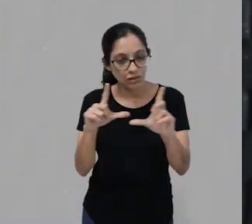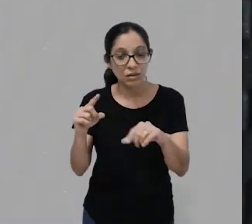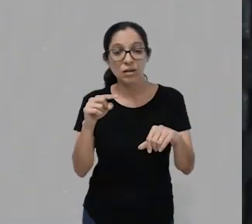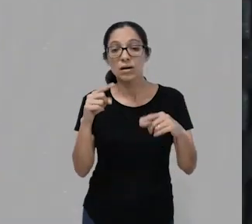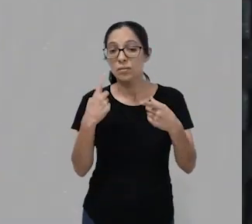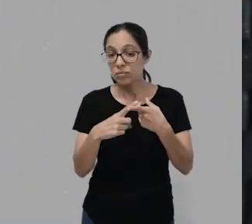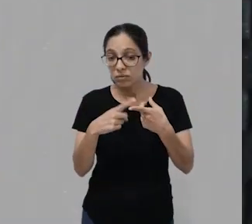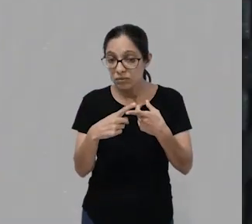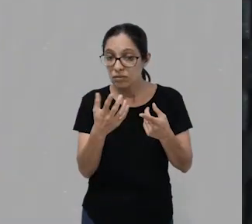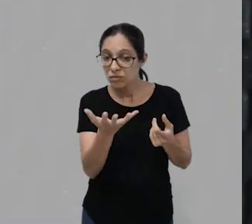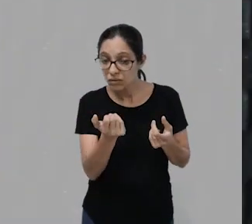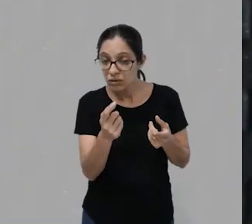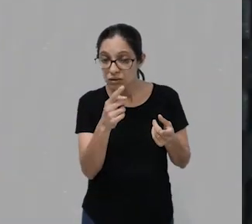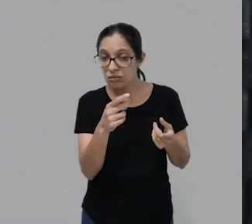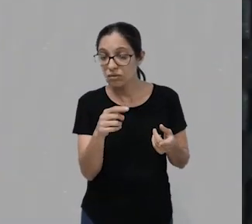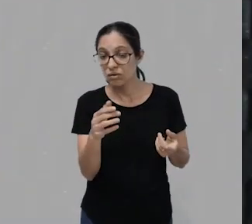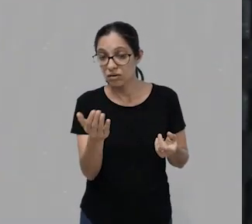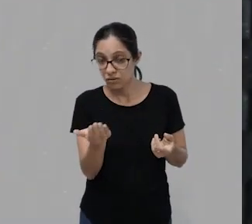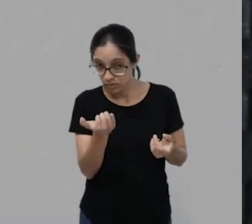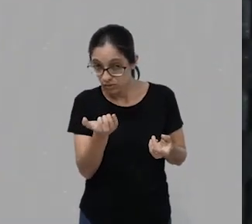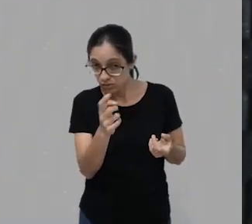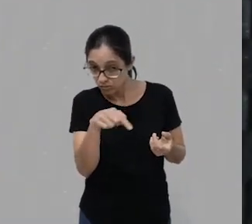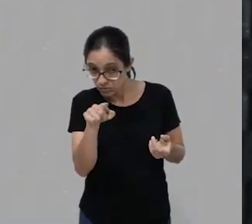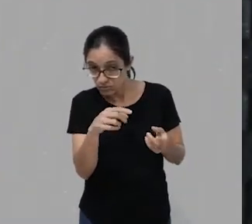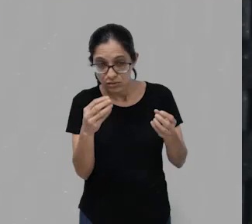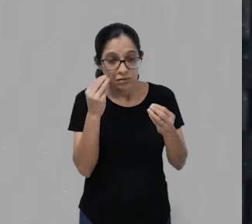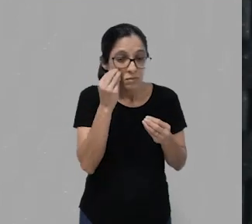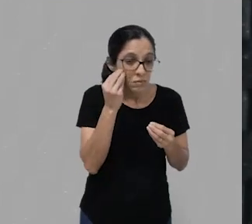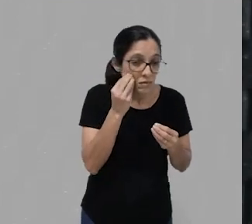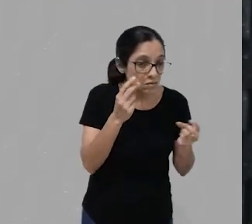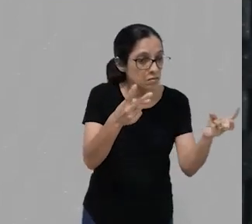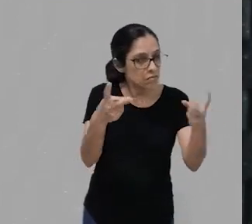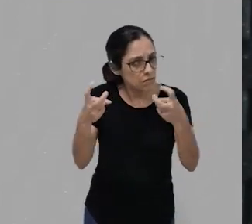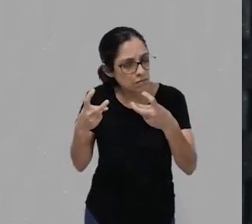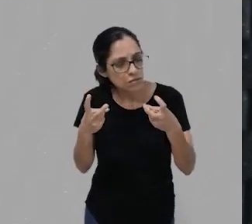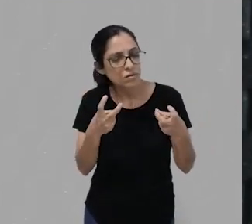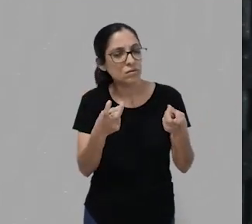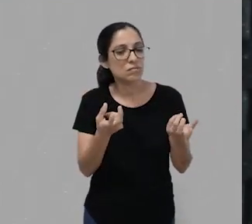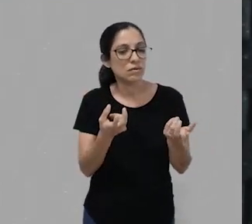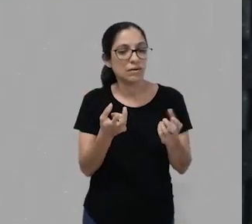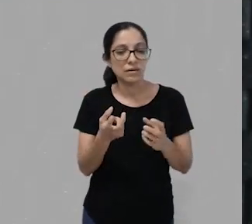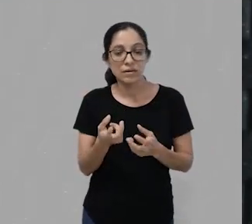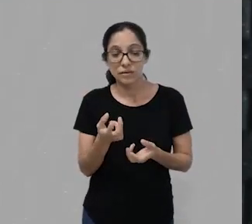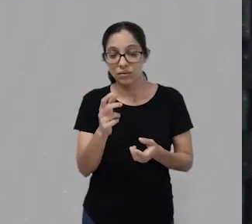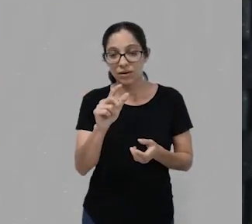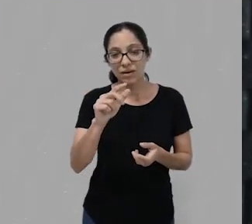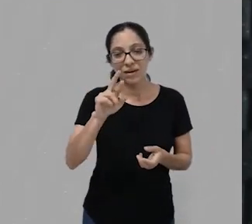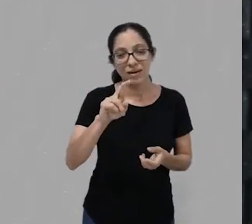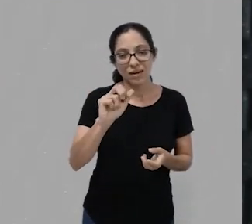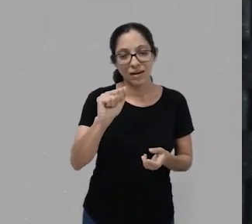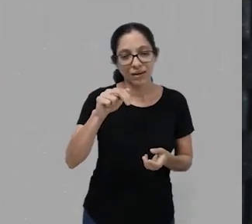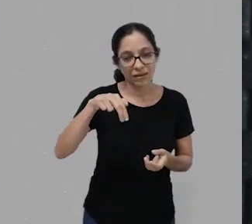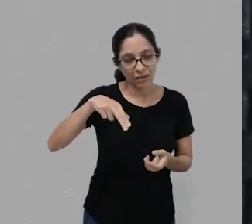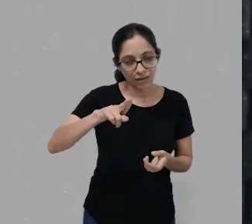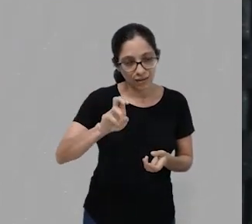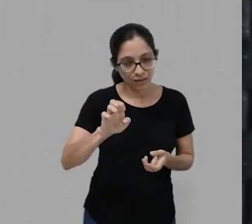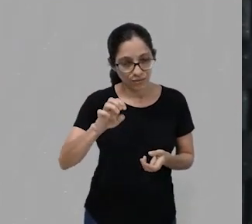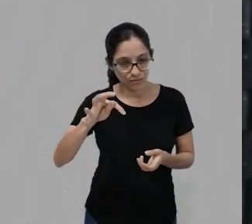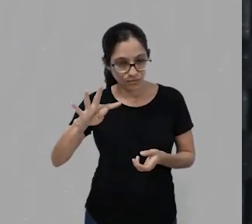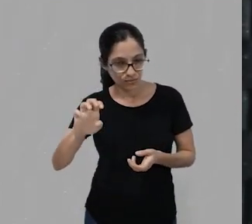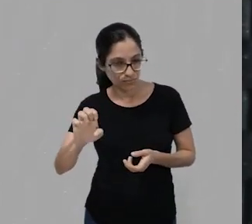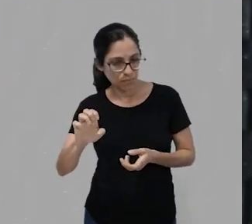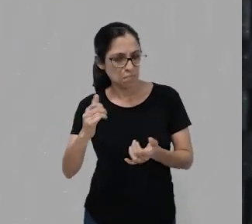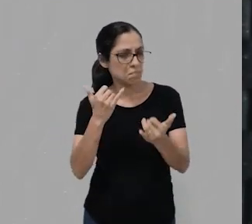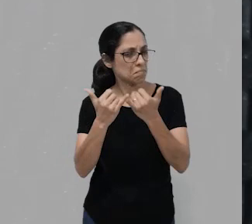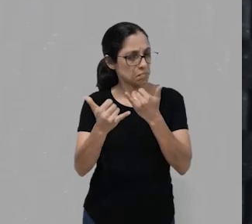vocês vejam, vocês vivenciem um pouco disso. Está aqui as raquetes. Elas são parecidas um pouco à raquete de tênis, só